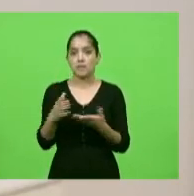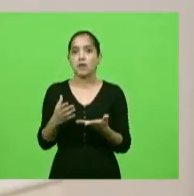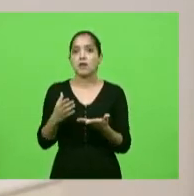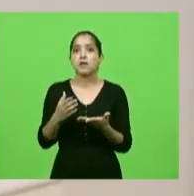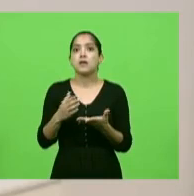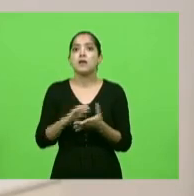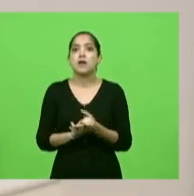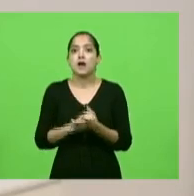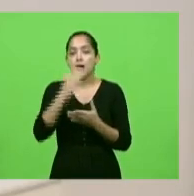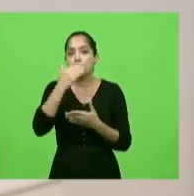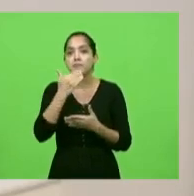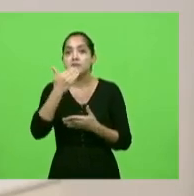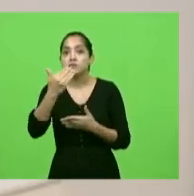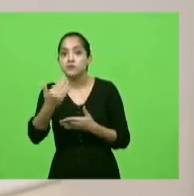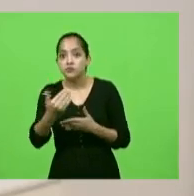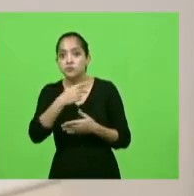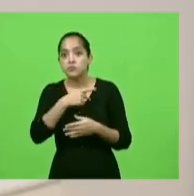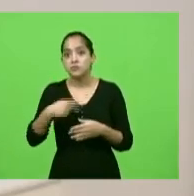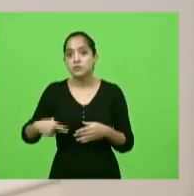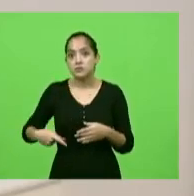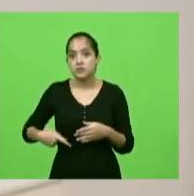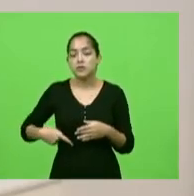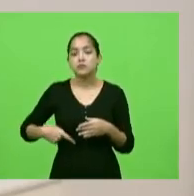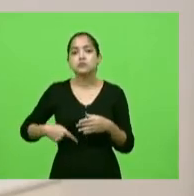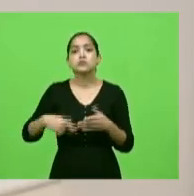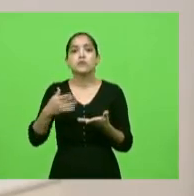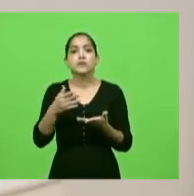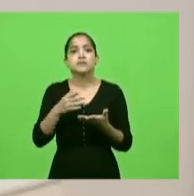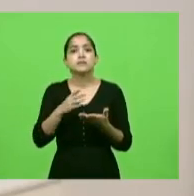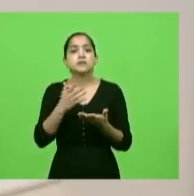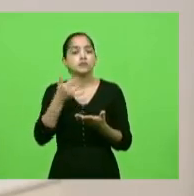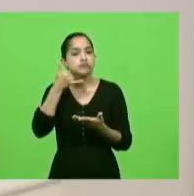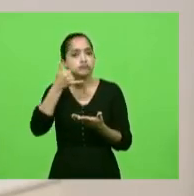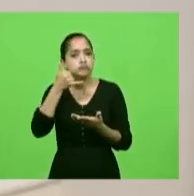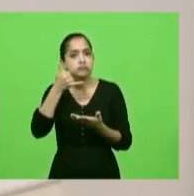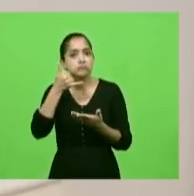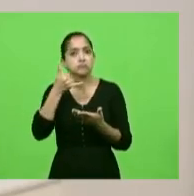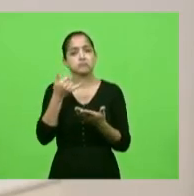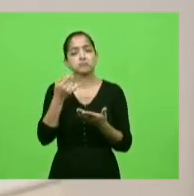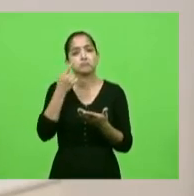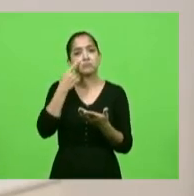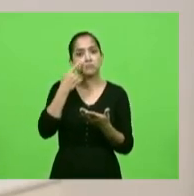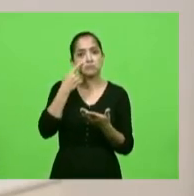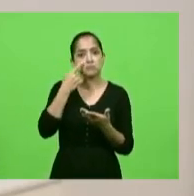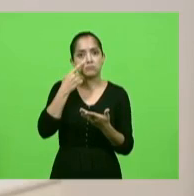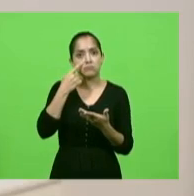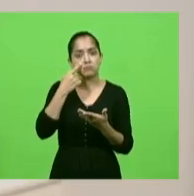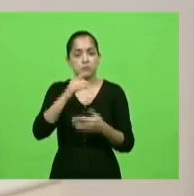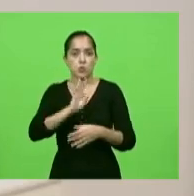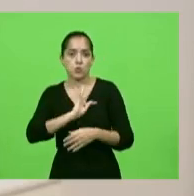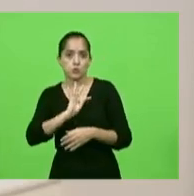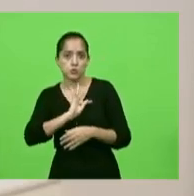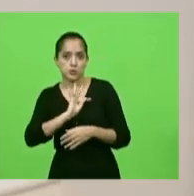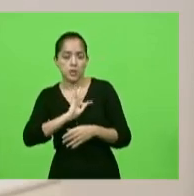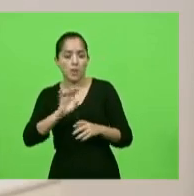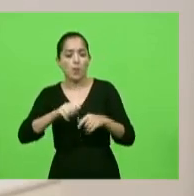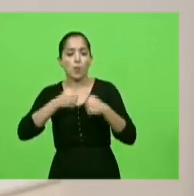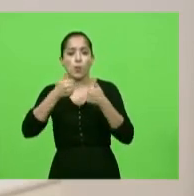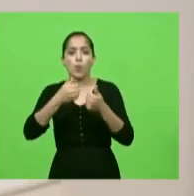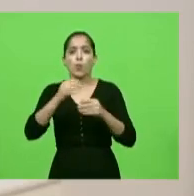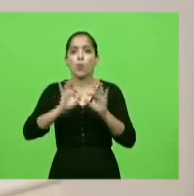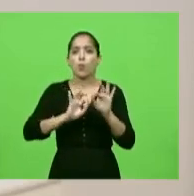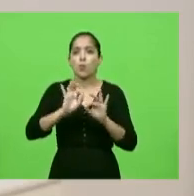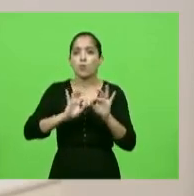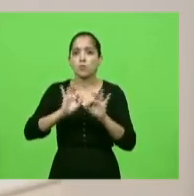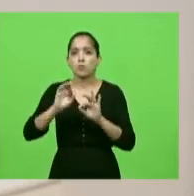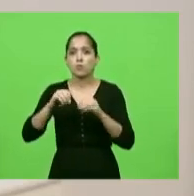conselheiro Adircelio, estou fazendo contato para informar que estamos verificando junto a nossos técnicos sobre a melhor forma do TCE